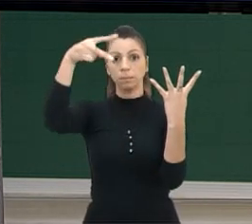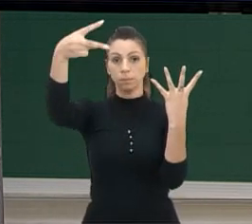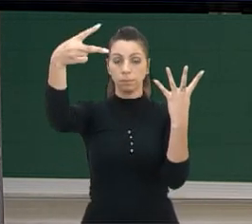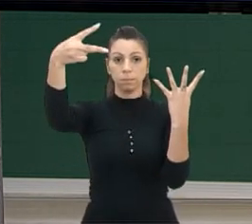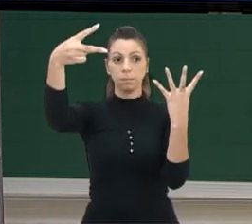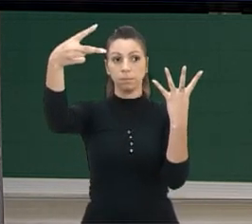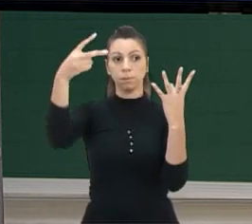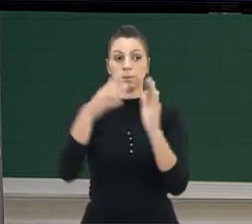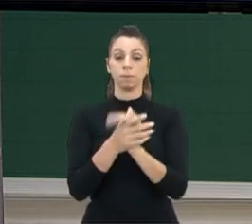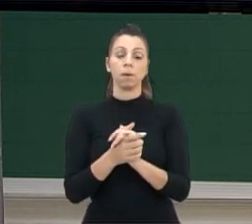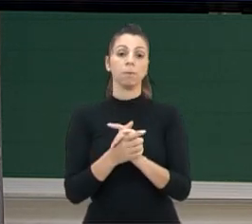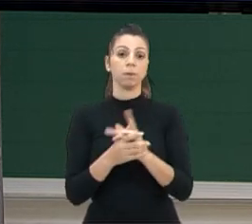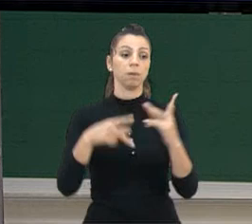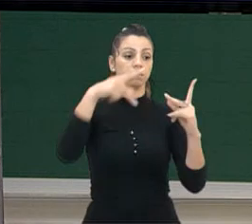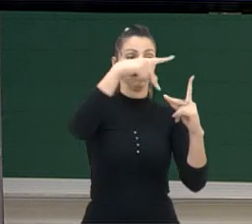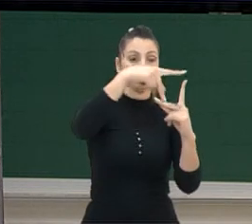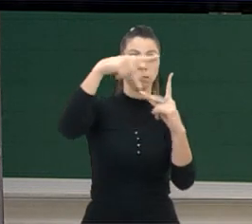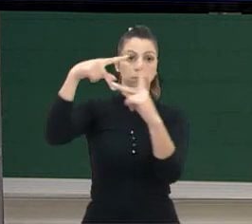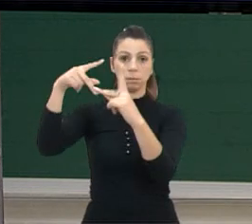2x por 2x,